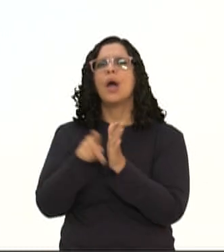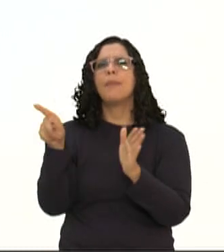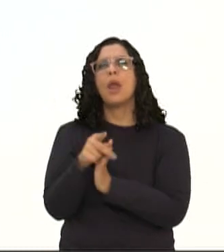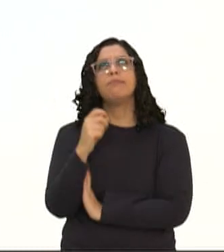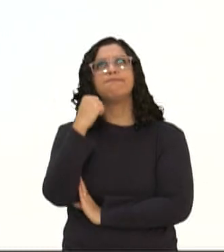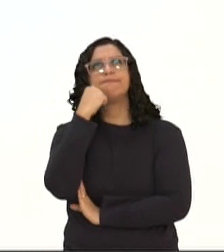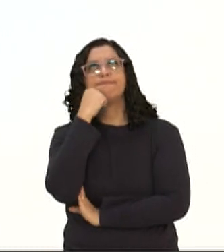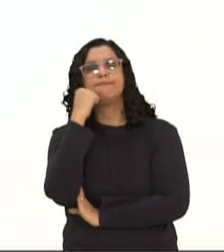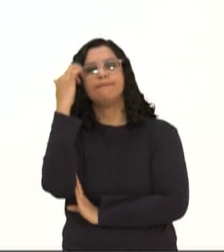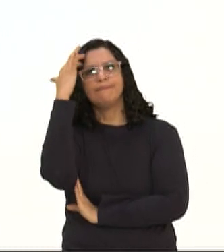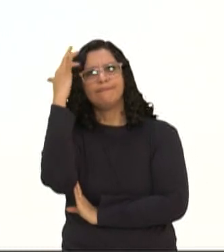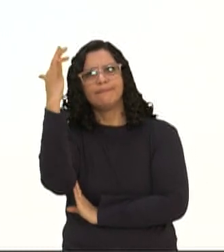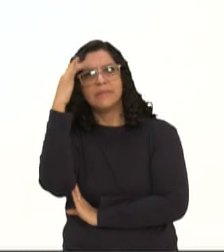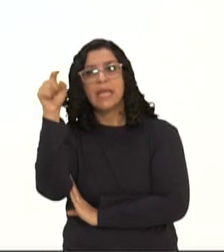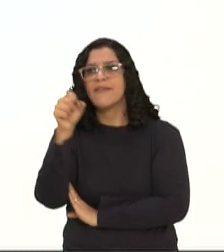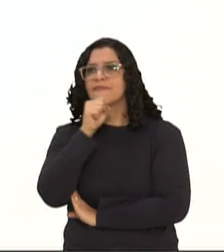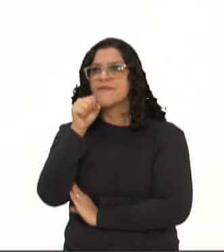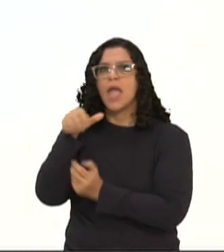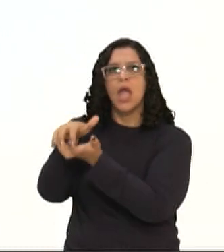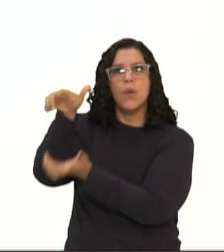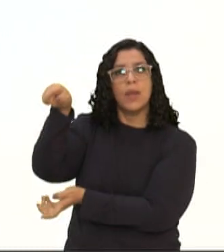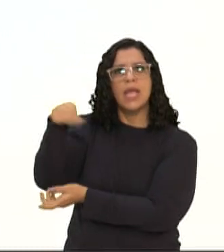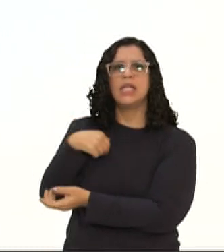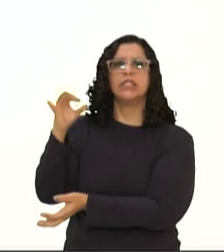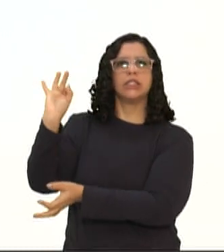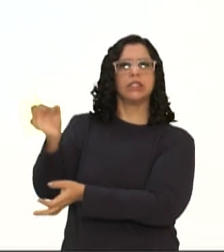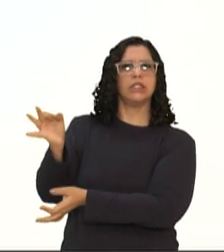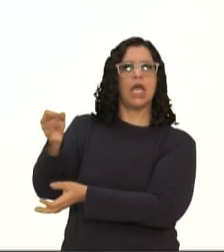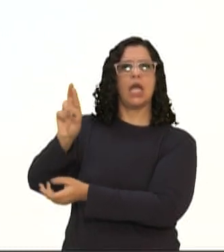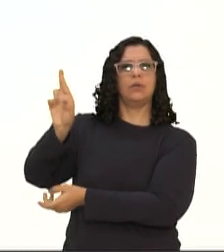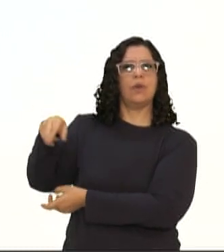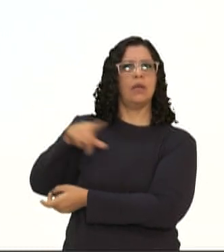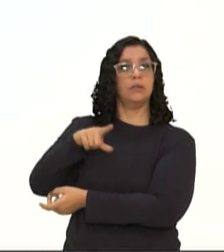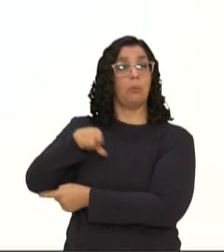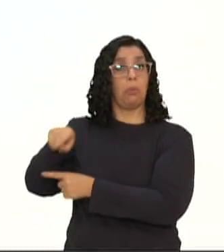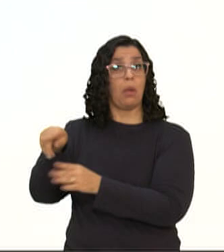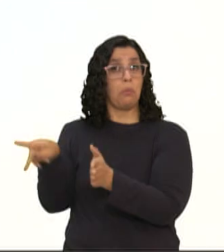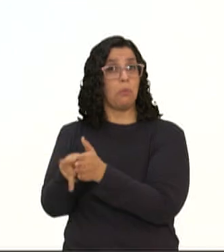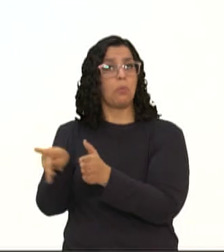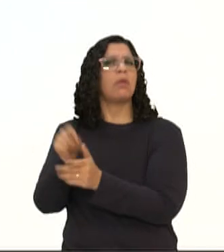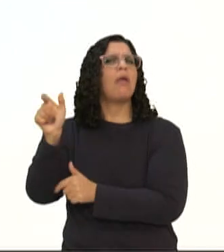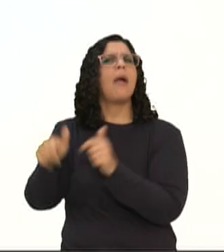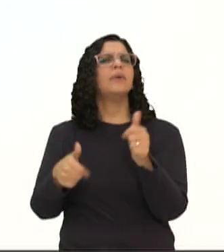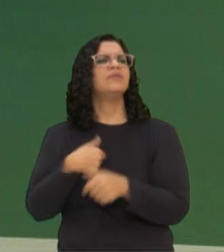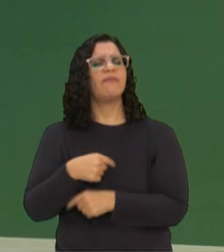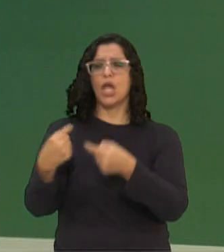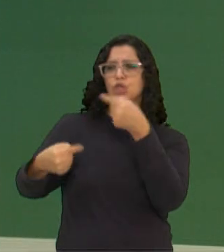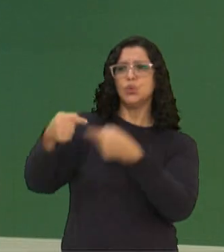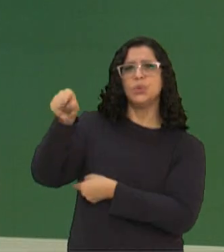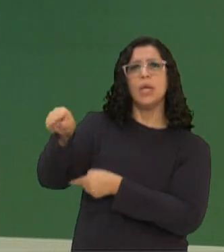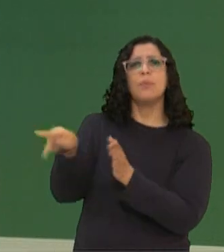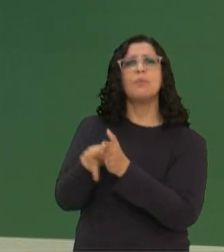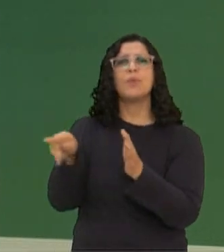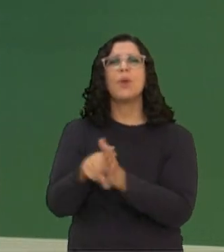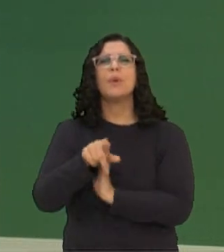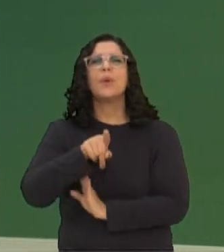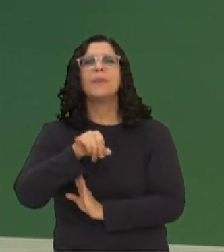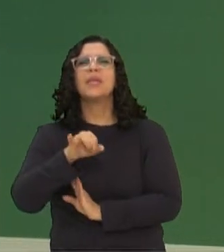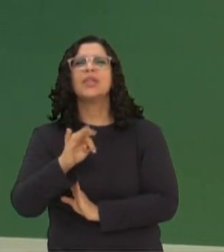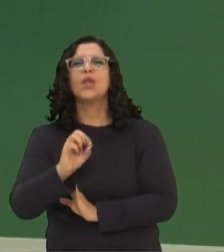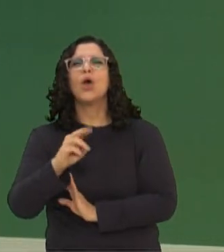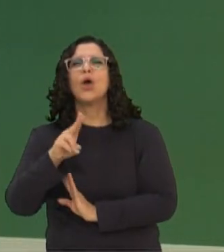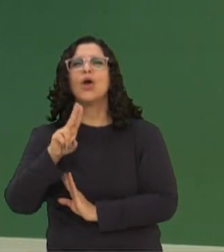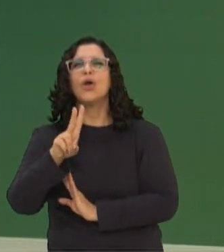velho ele fosse, provavelmente ele estaria mais certo. Afinal de contas, quem seria você para discutir com Ptolomeu, discutir